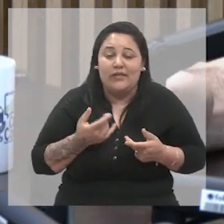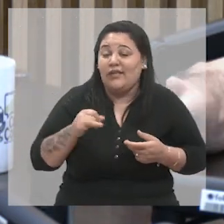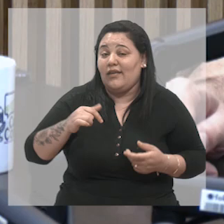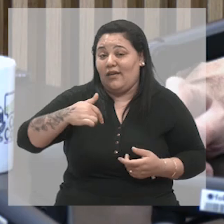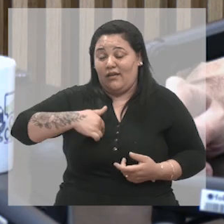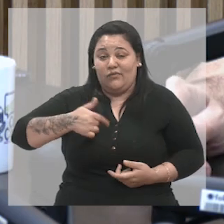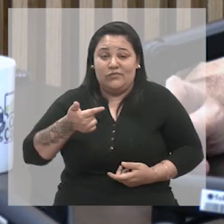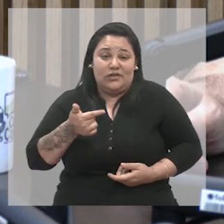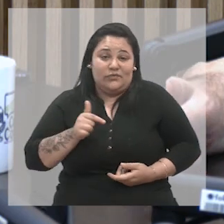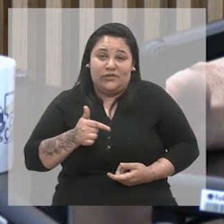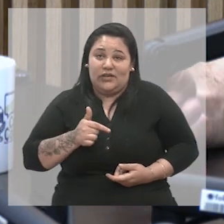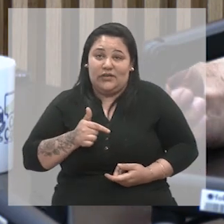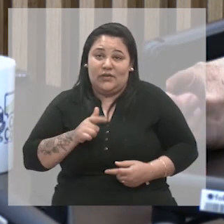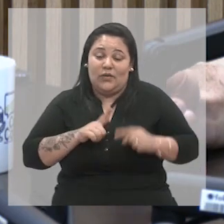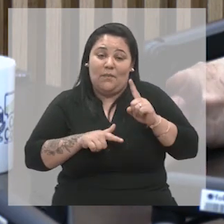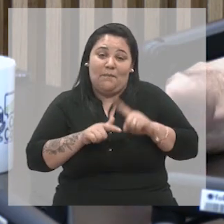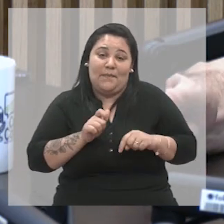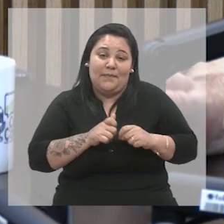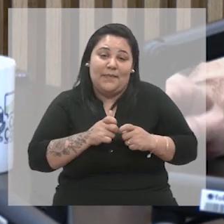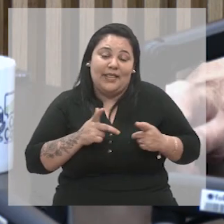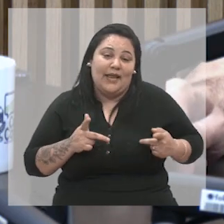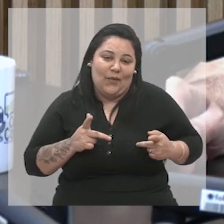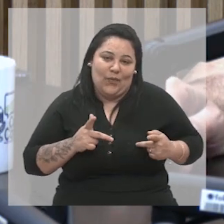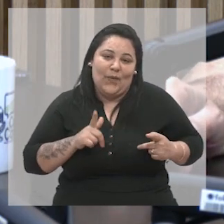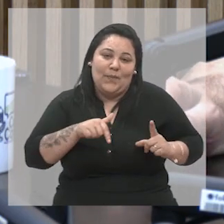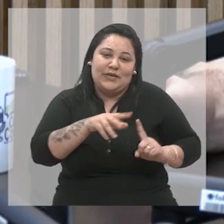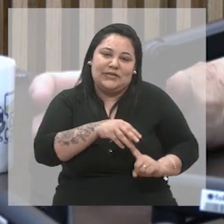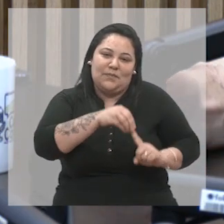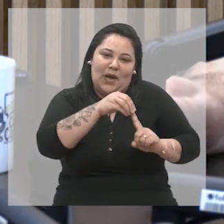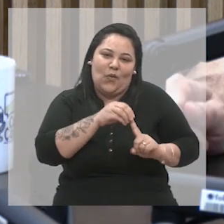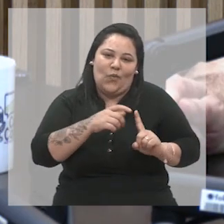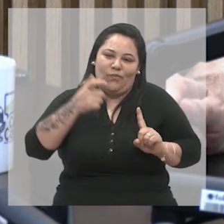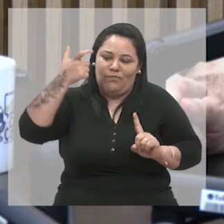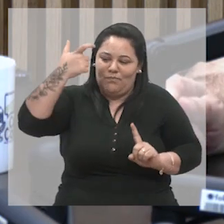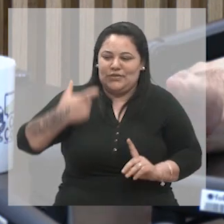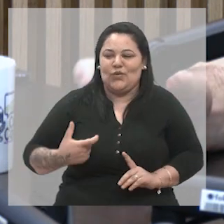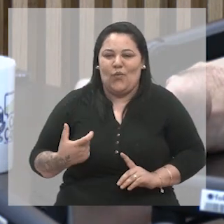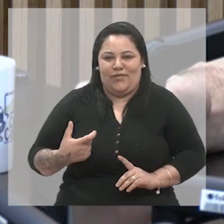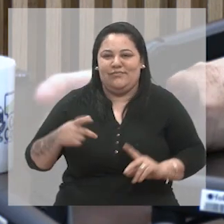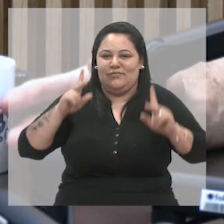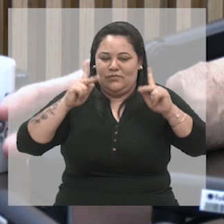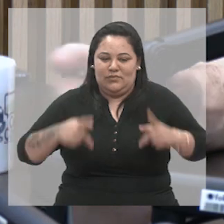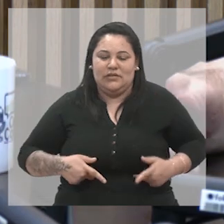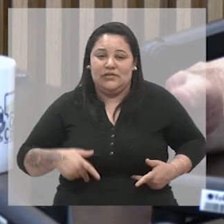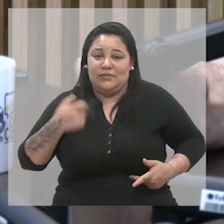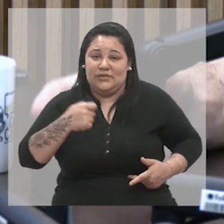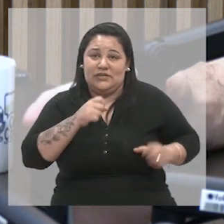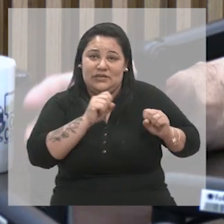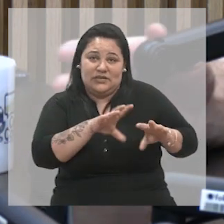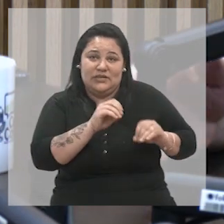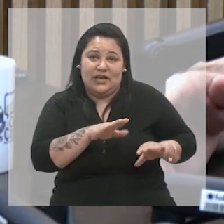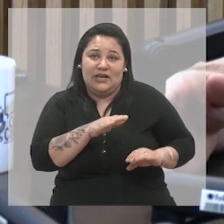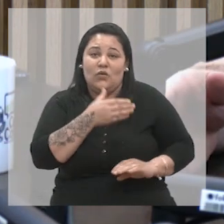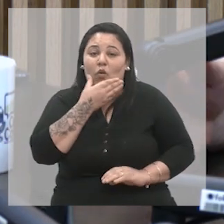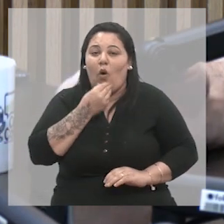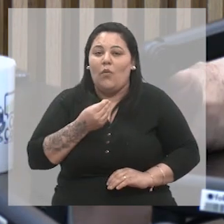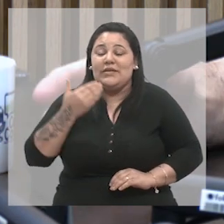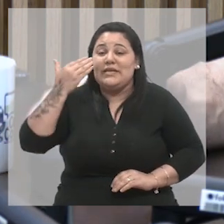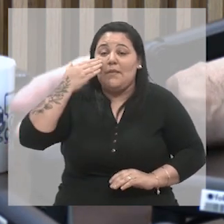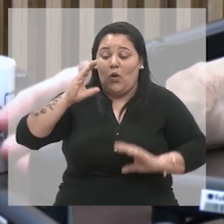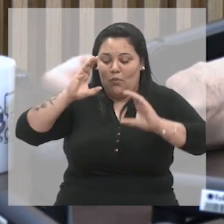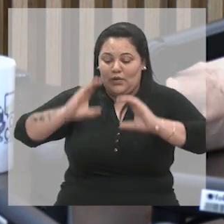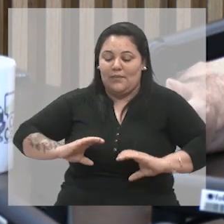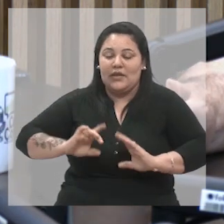eu não tenho o material humano, né? E em primeiro lugar eu tenho que ensinar esse menino a se